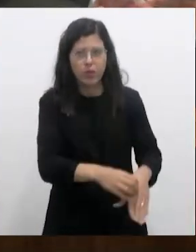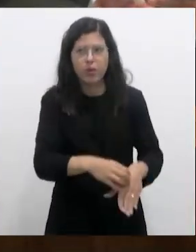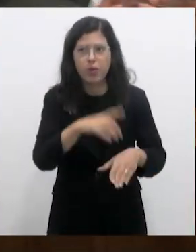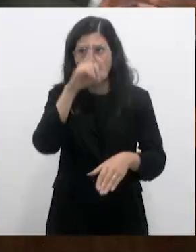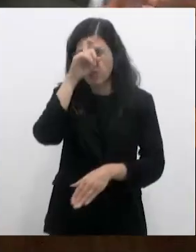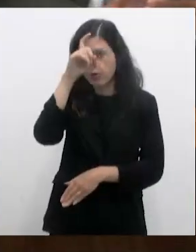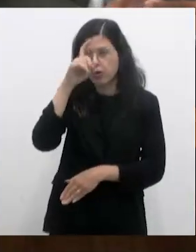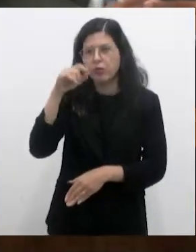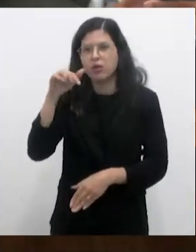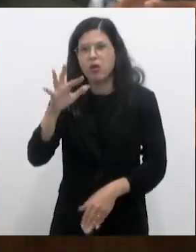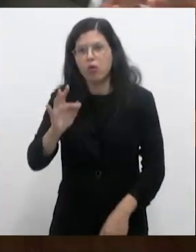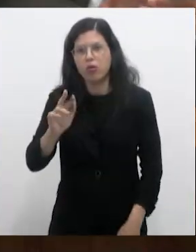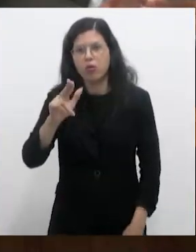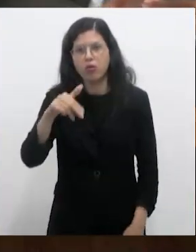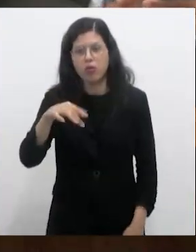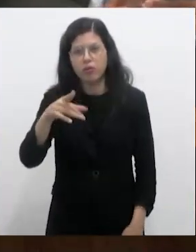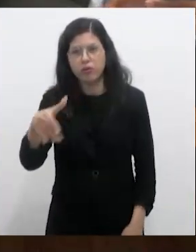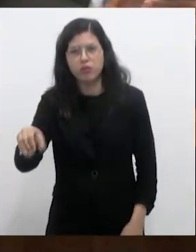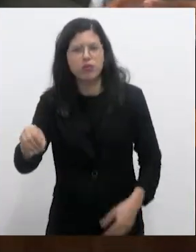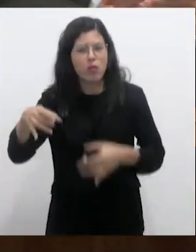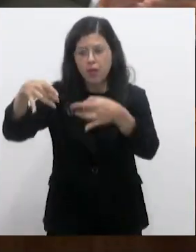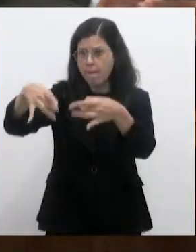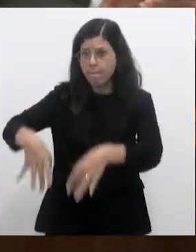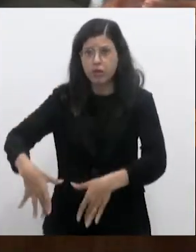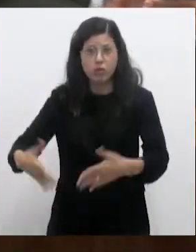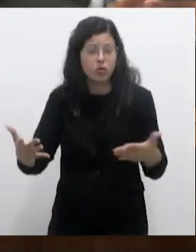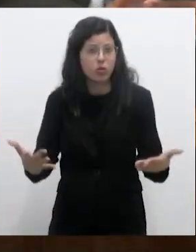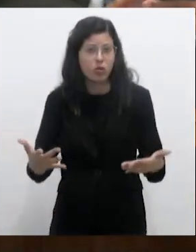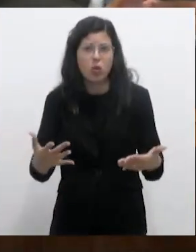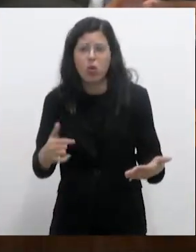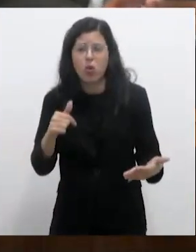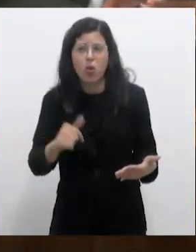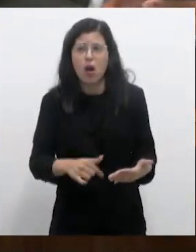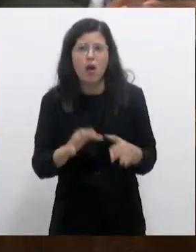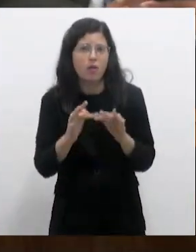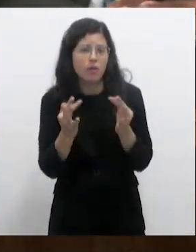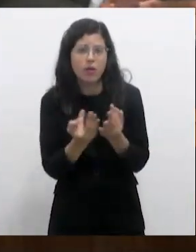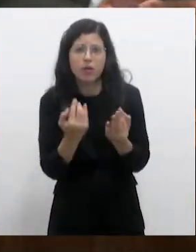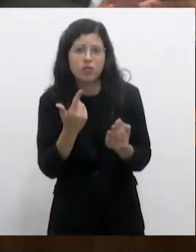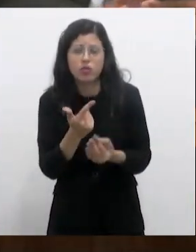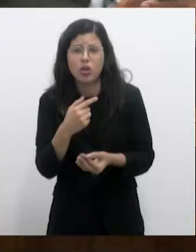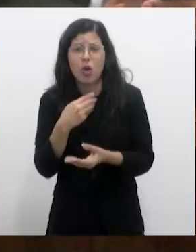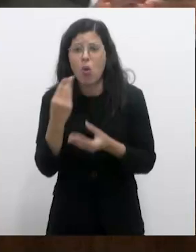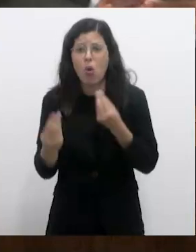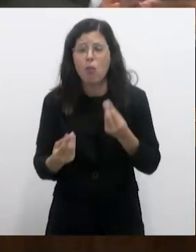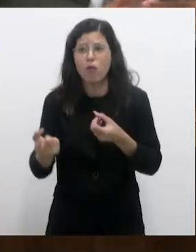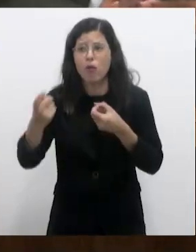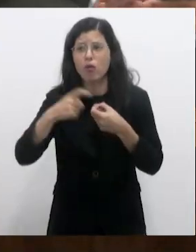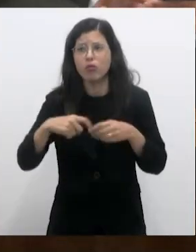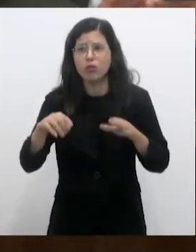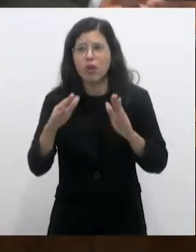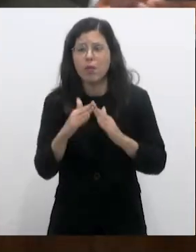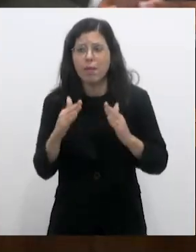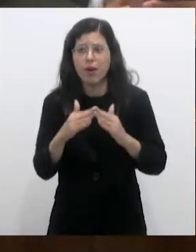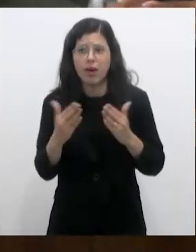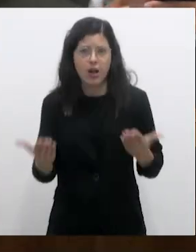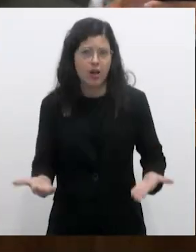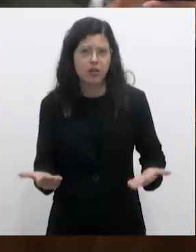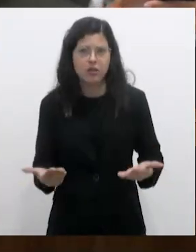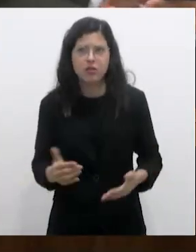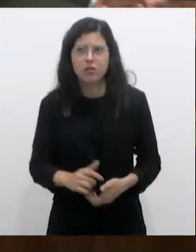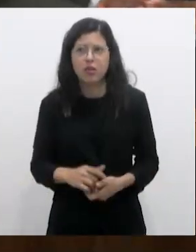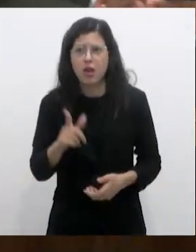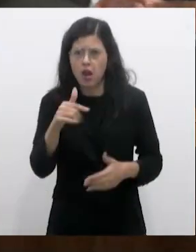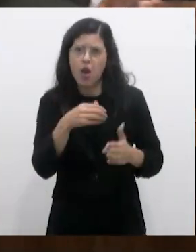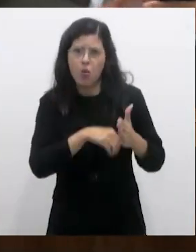largou lá. Essa família ficou abandonada no Hospital do Fundão, sem ter como voltar para casa. Para mim, isso é até